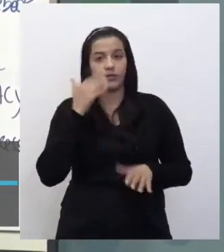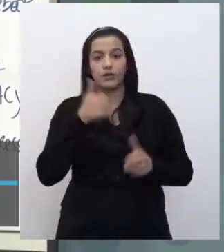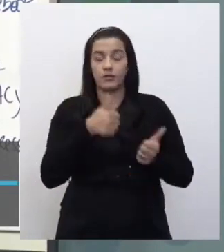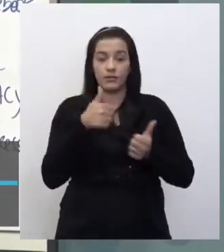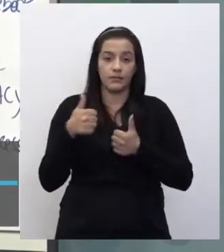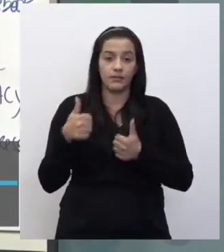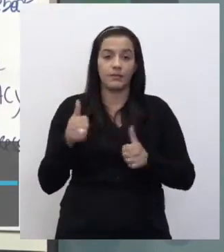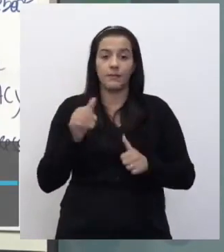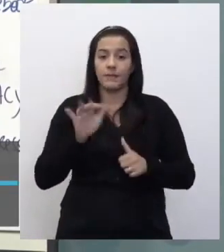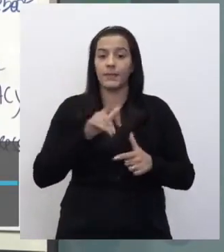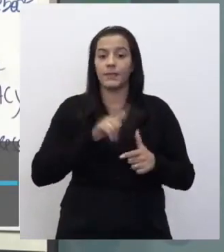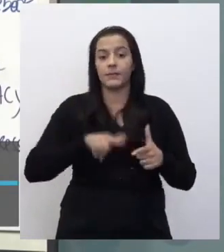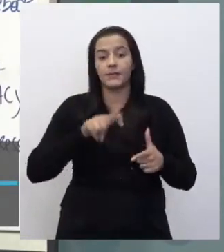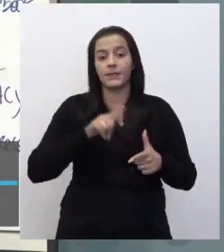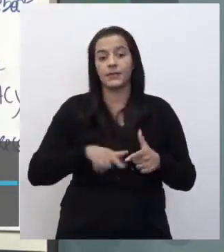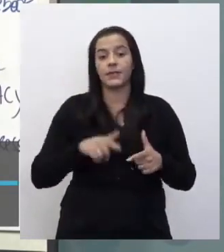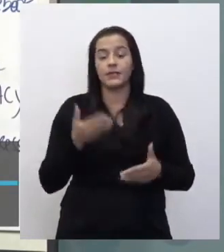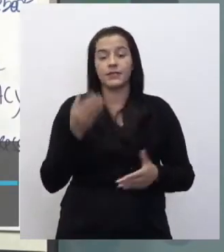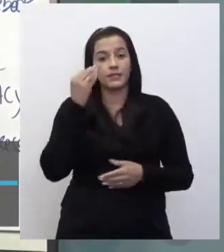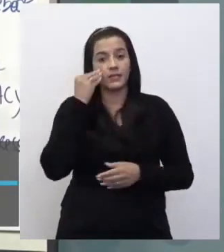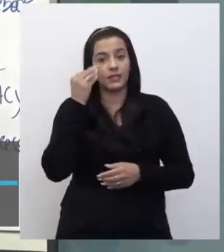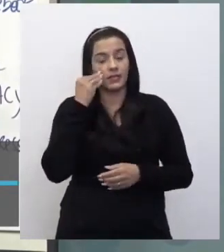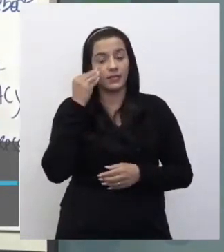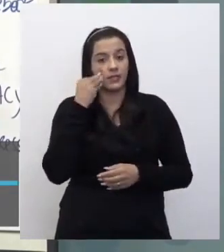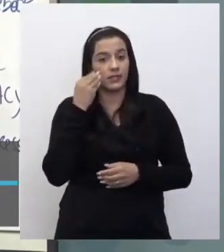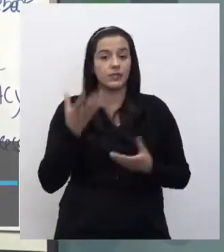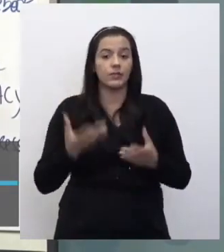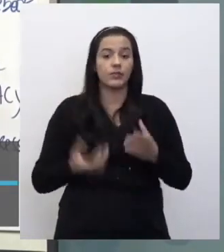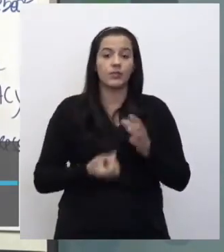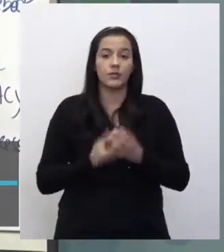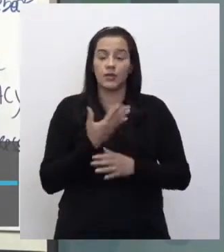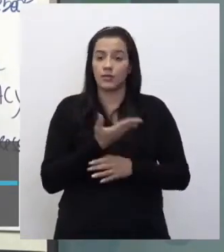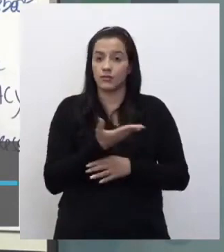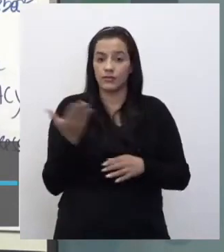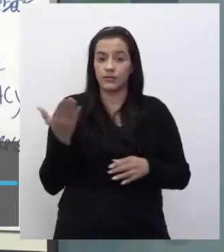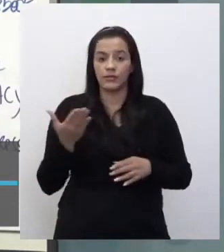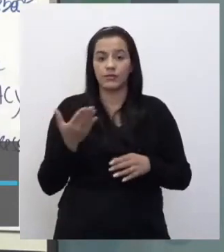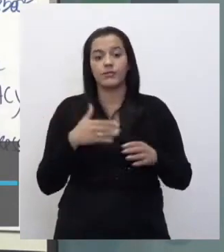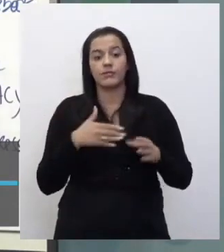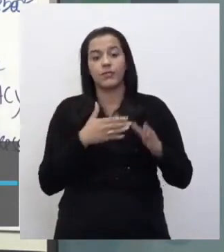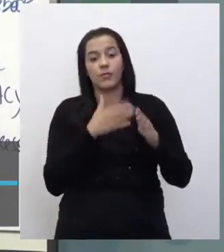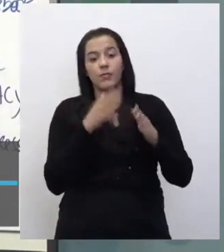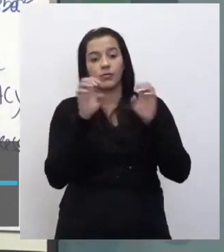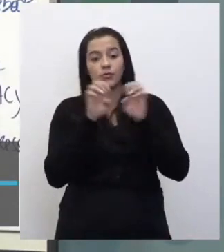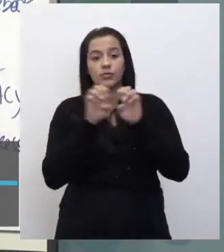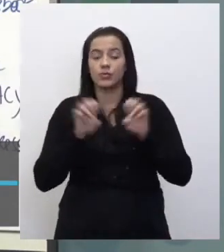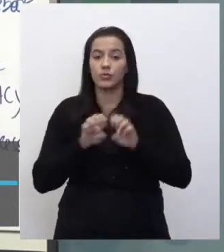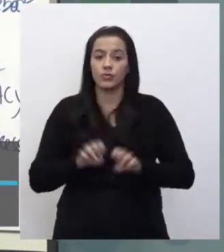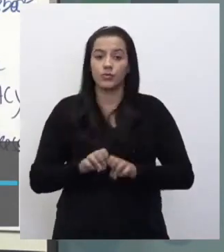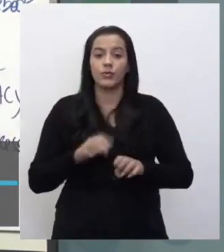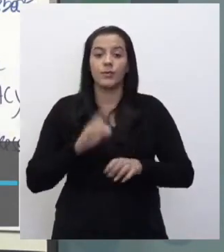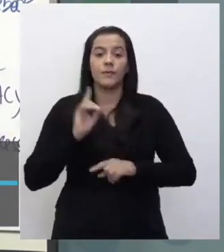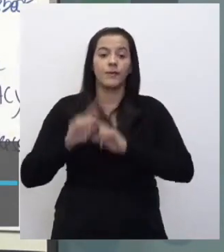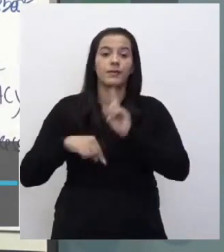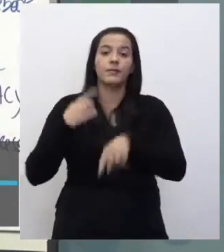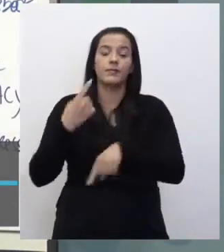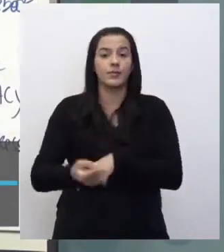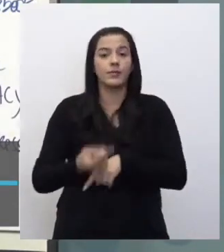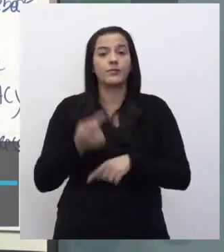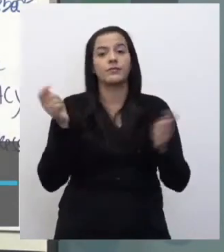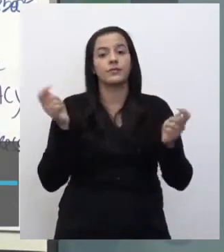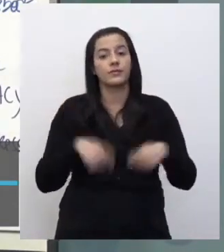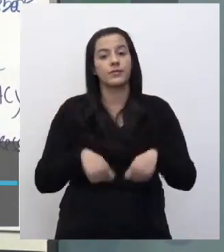sem problemas. Mas é isso que a gente está tentando aqui criar com vocês, né? Vamos criar uma estrutura para depois, lá na frente, eu